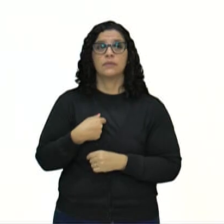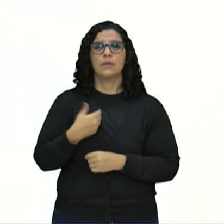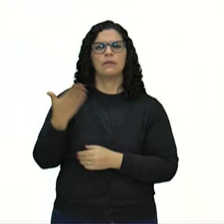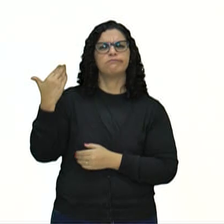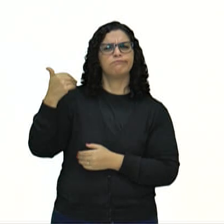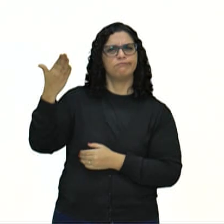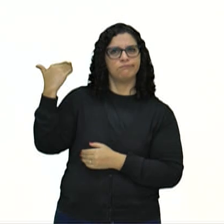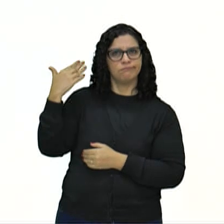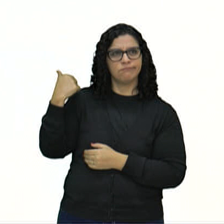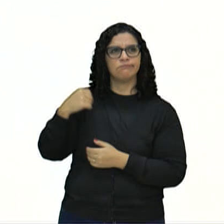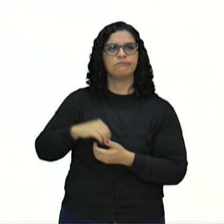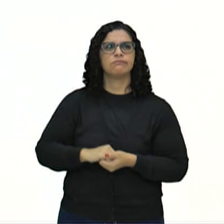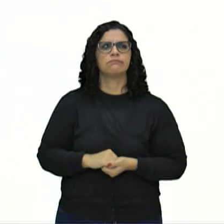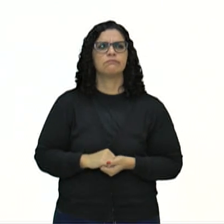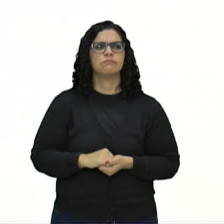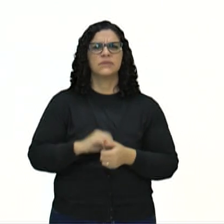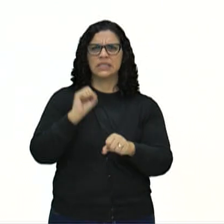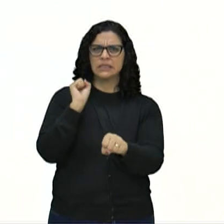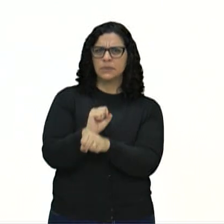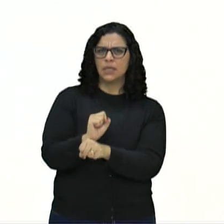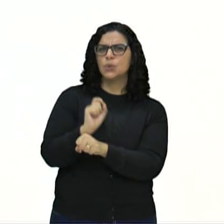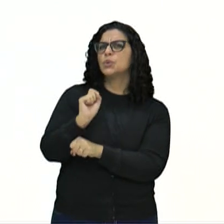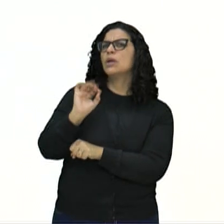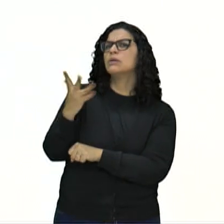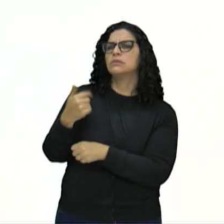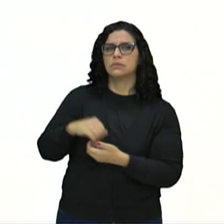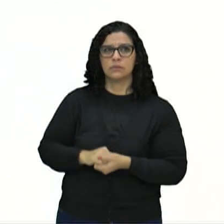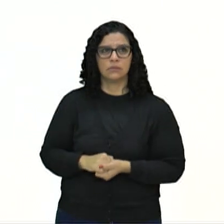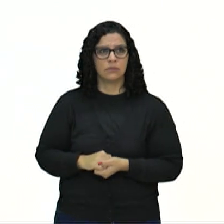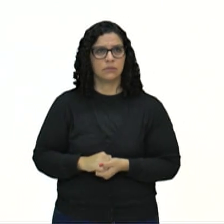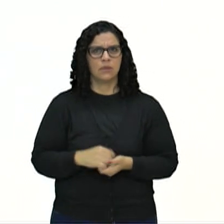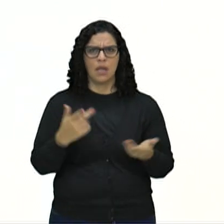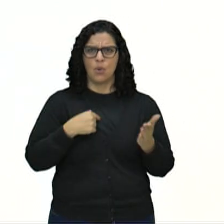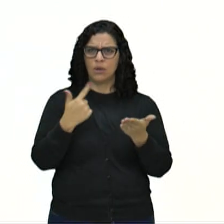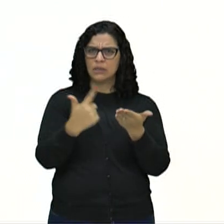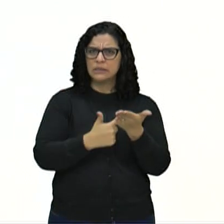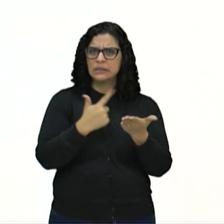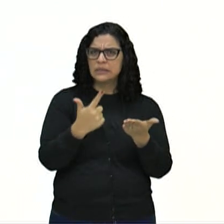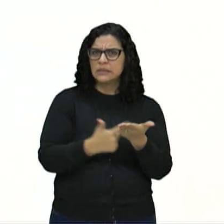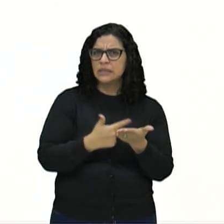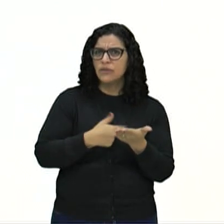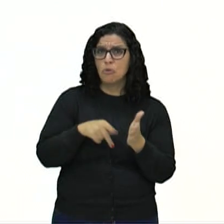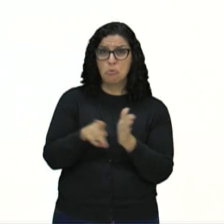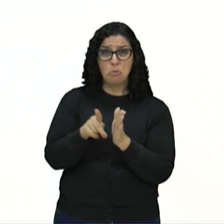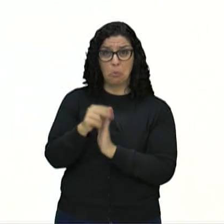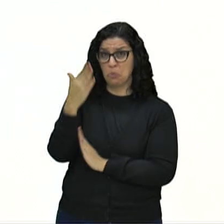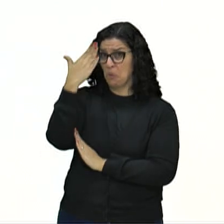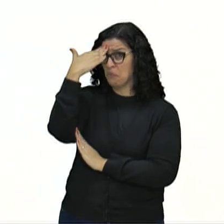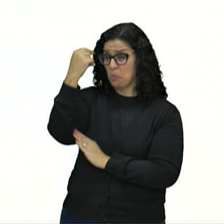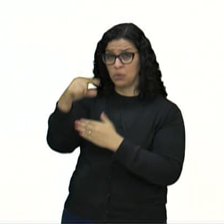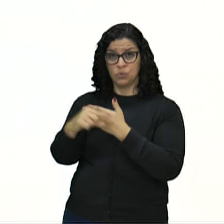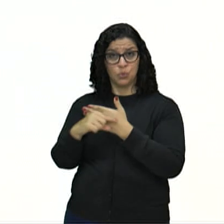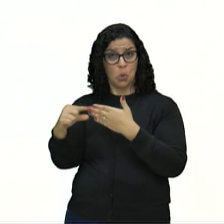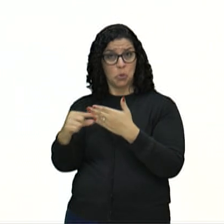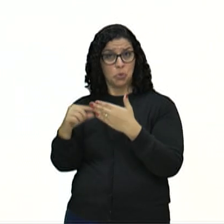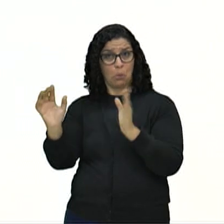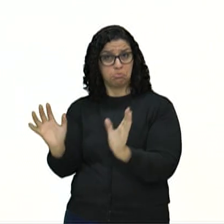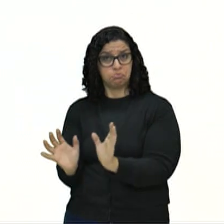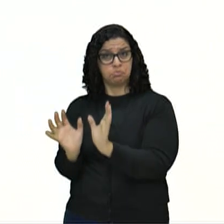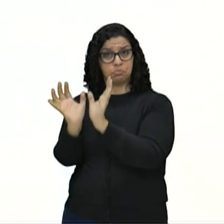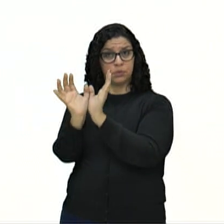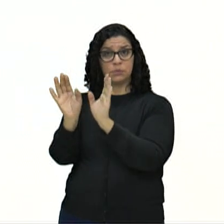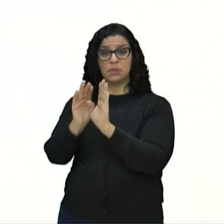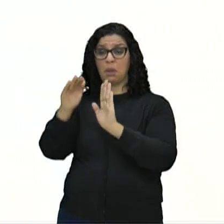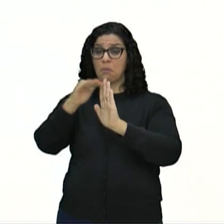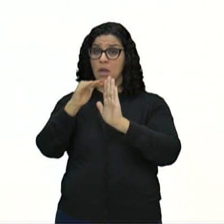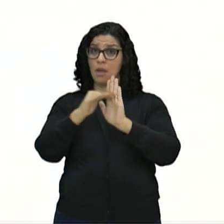uma vez... Espere, o que foi? Esse livro foi um best-seller. O autor foi premiado e entrou na